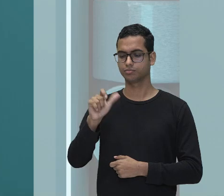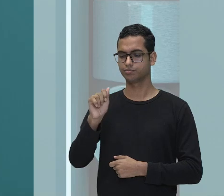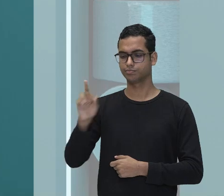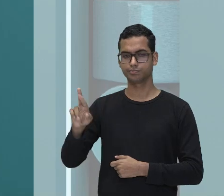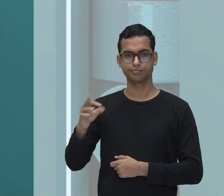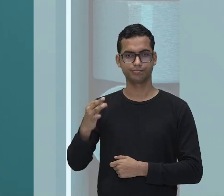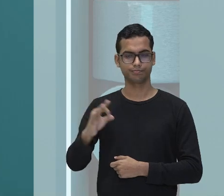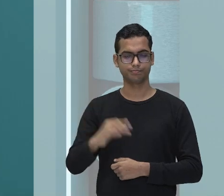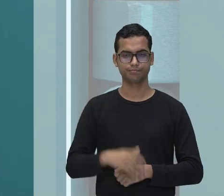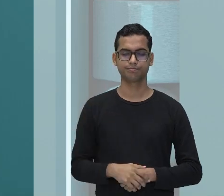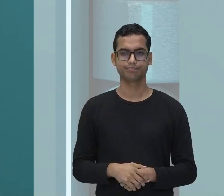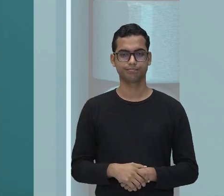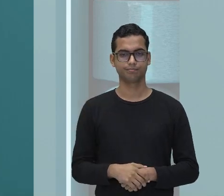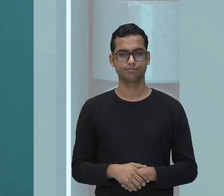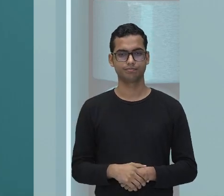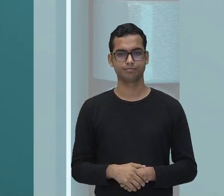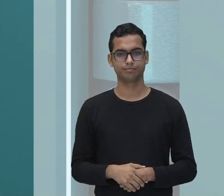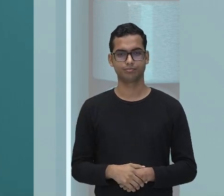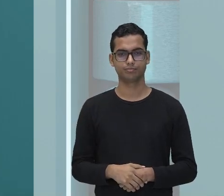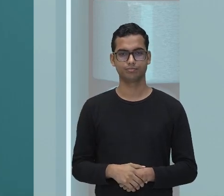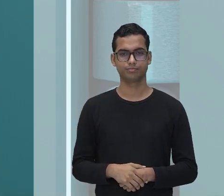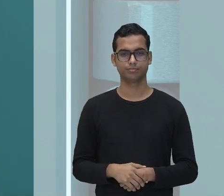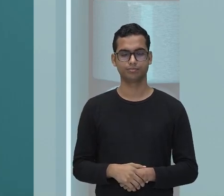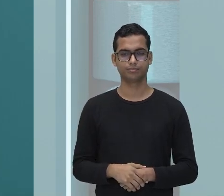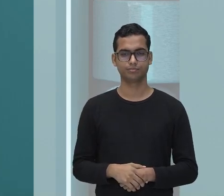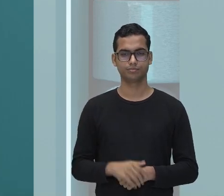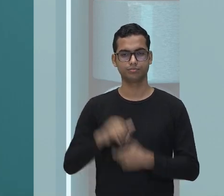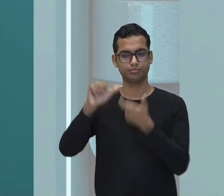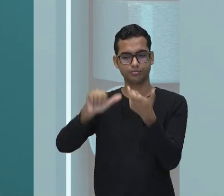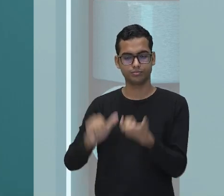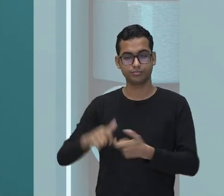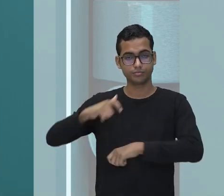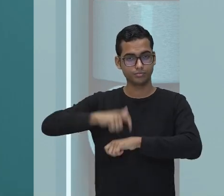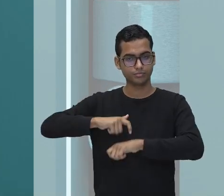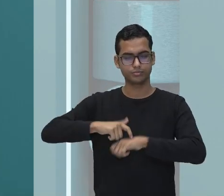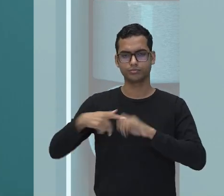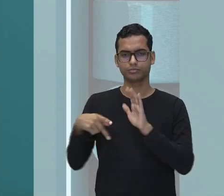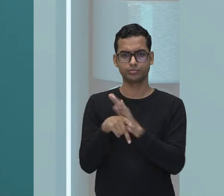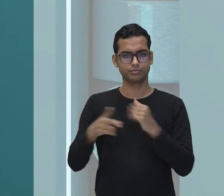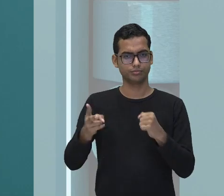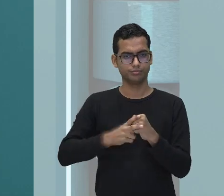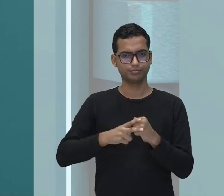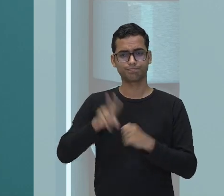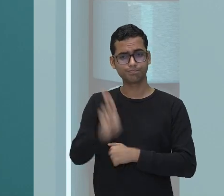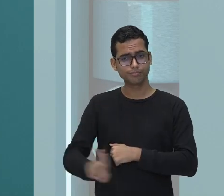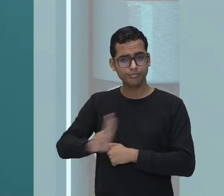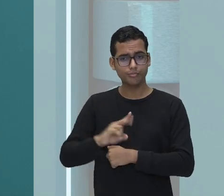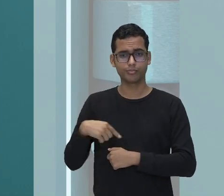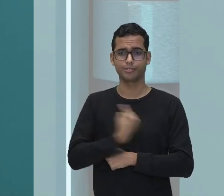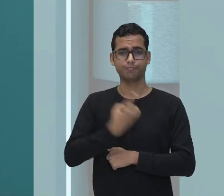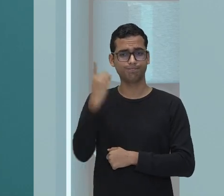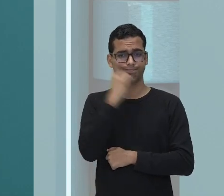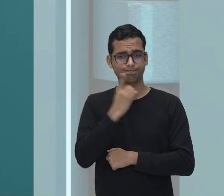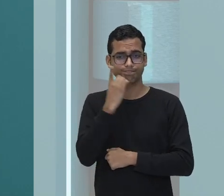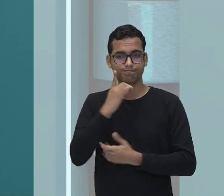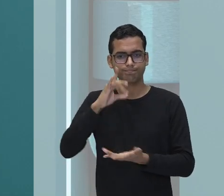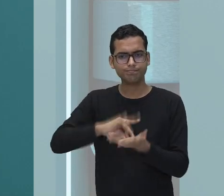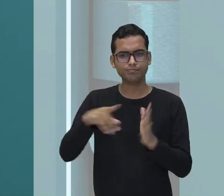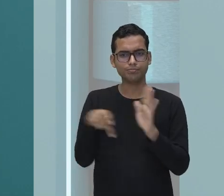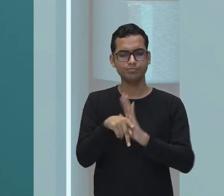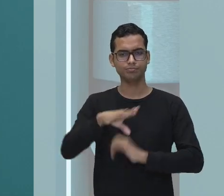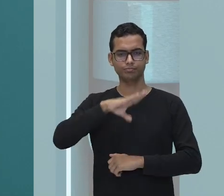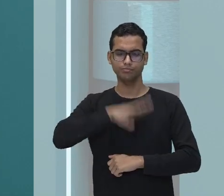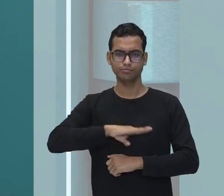enquanto conjugávamos, que esse tempo verbal é muito utilizado por nós no dia a dia, na língua portuguesa, para a